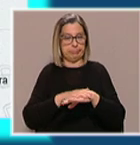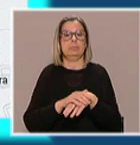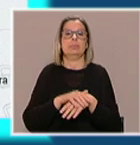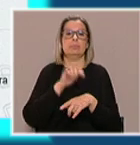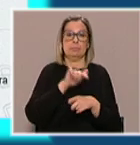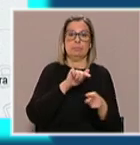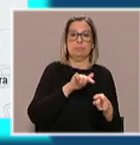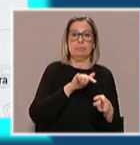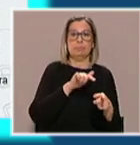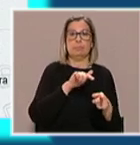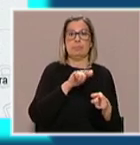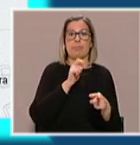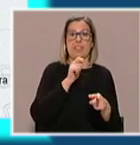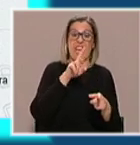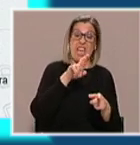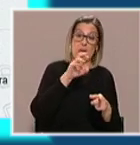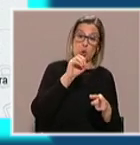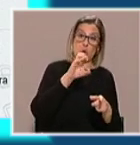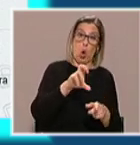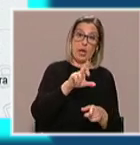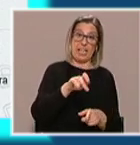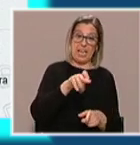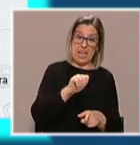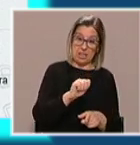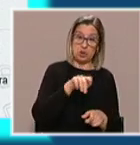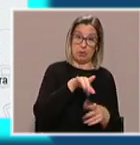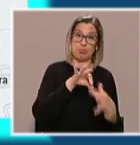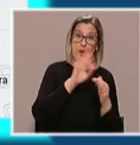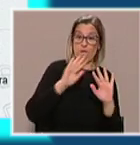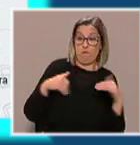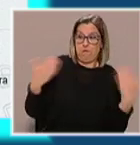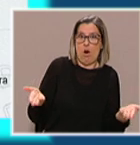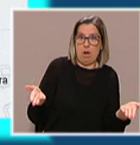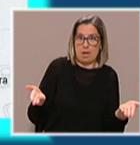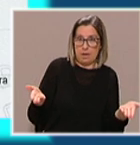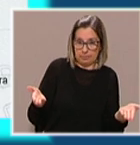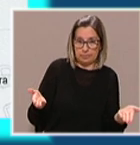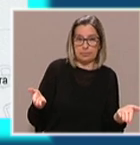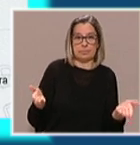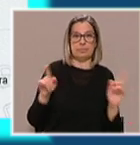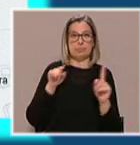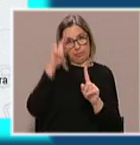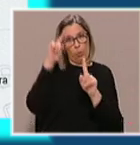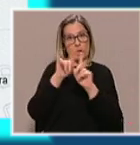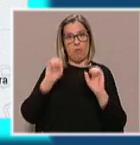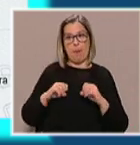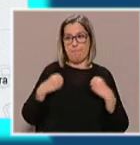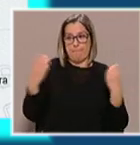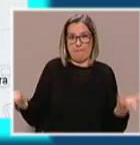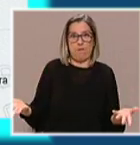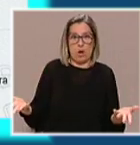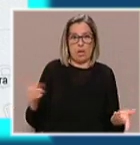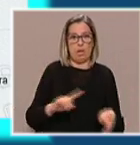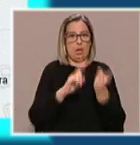glândulas exócrinas, como o próprio nome indica, ex de exterior para o meio externo,